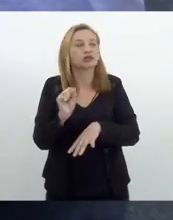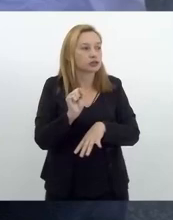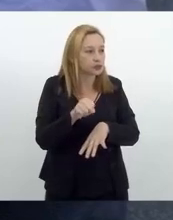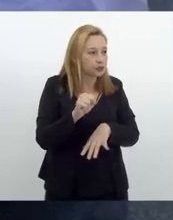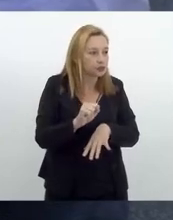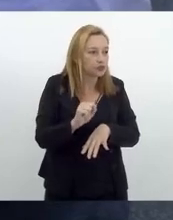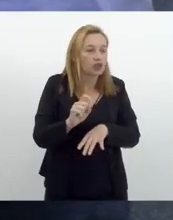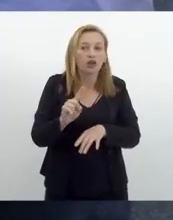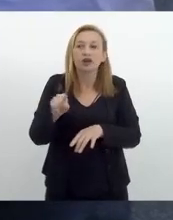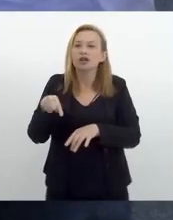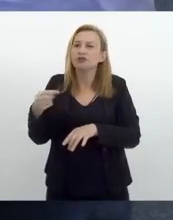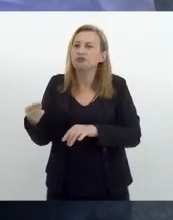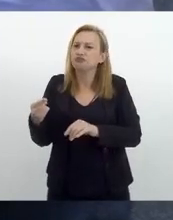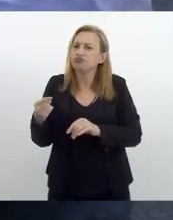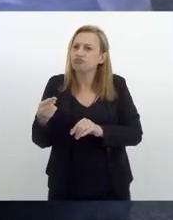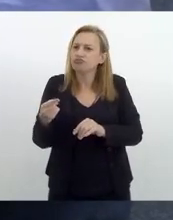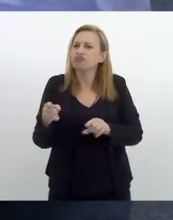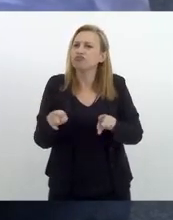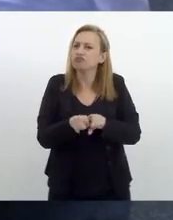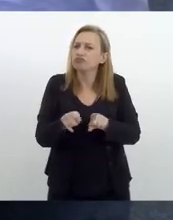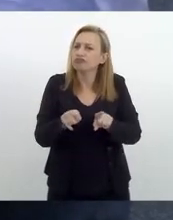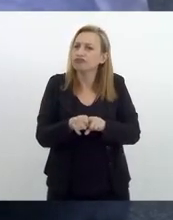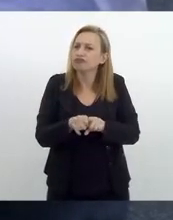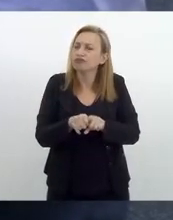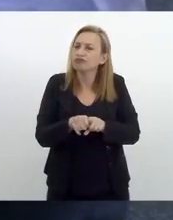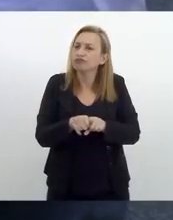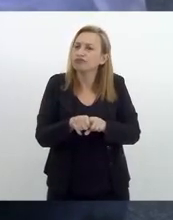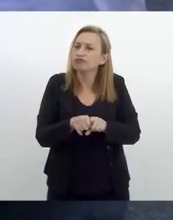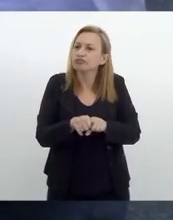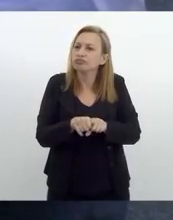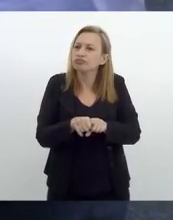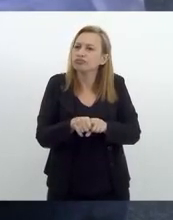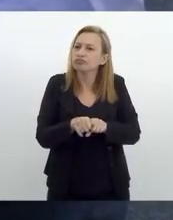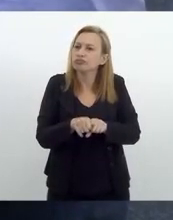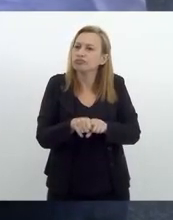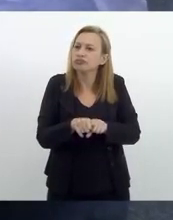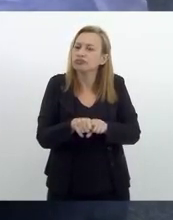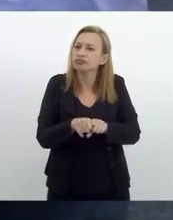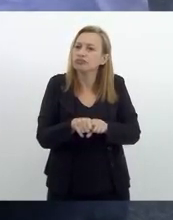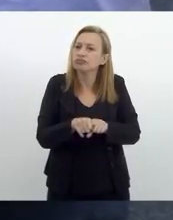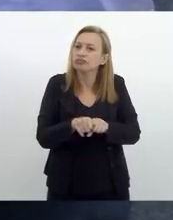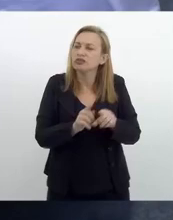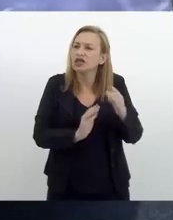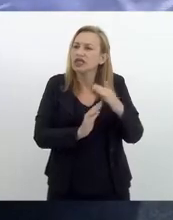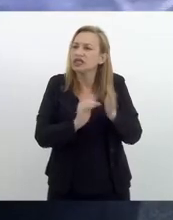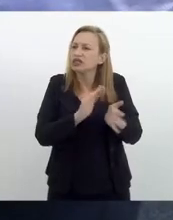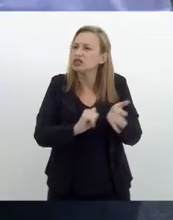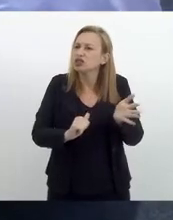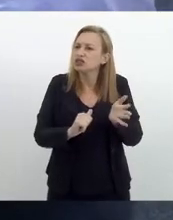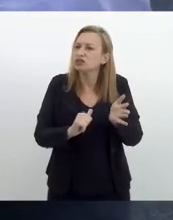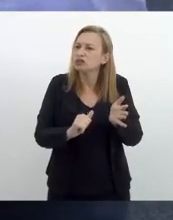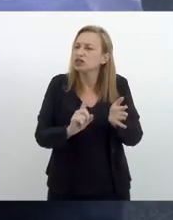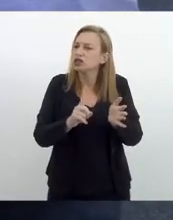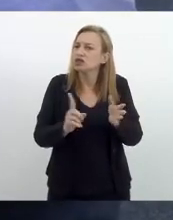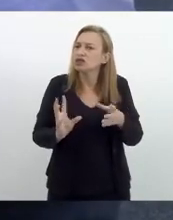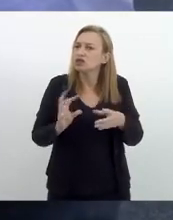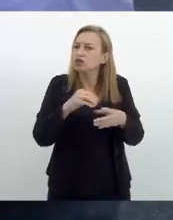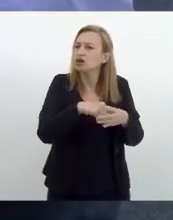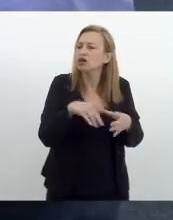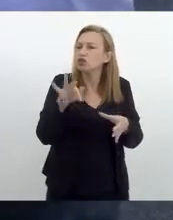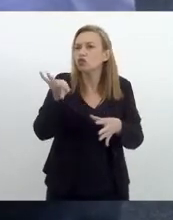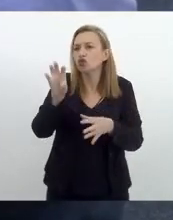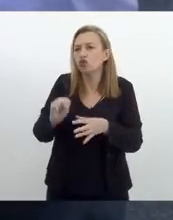E tem essa também, essa retira do limite às despesas que não foram aplicadas nos